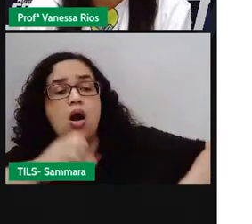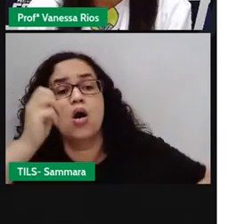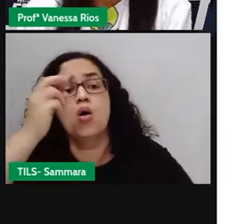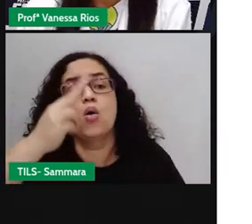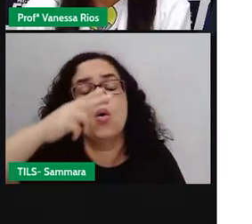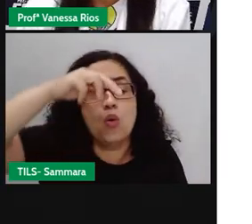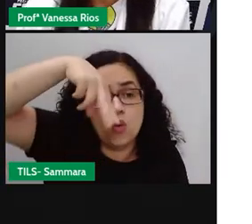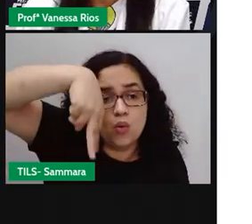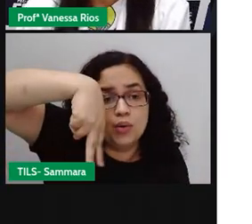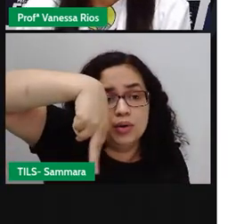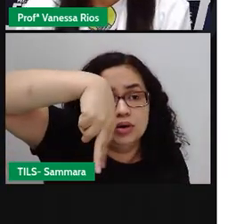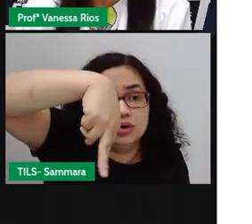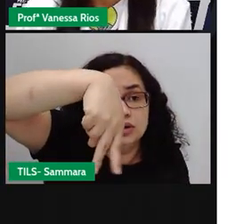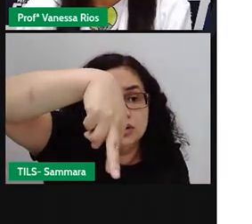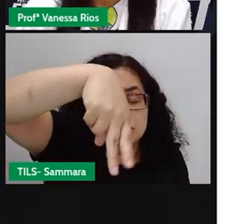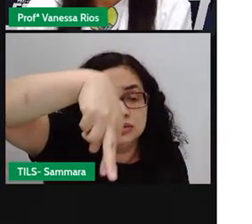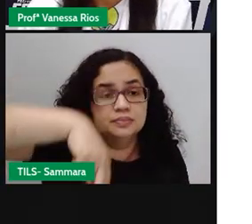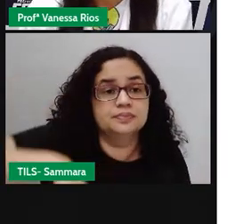né?